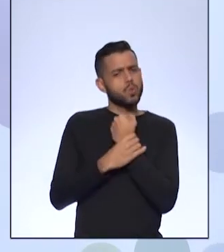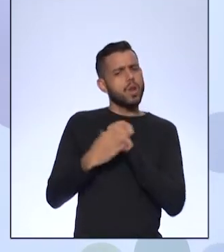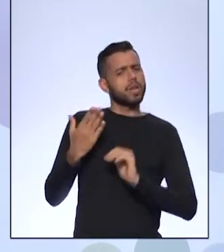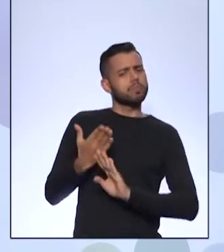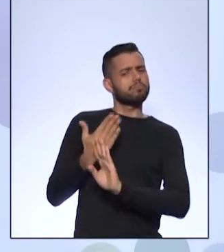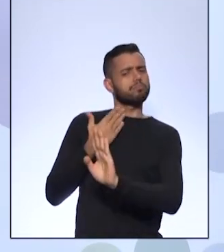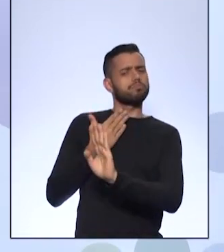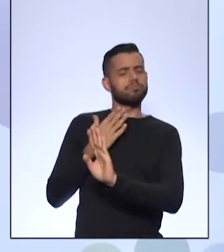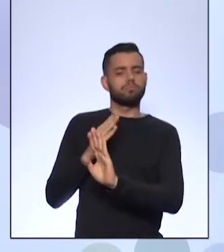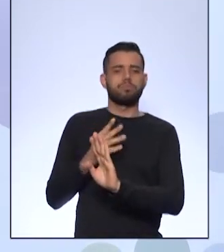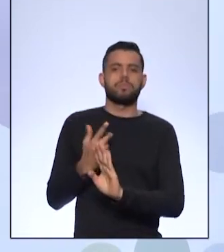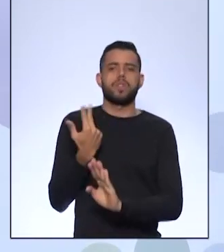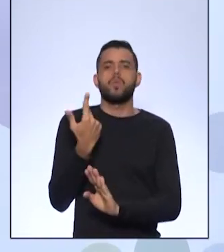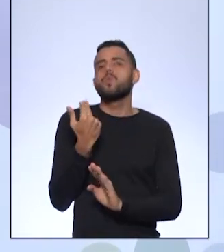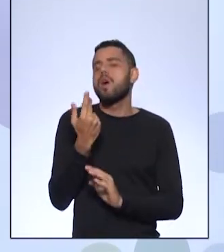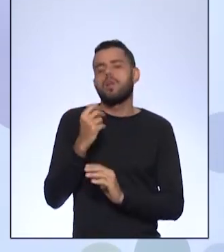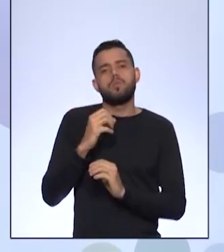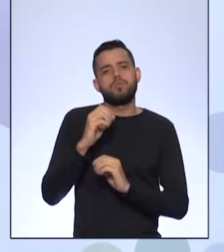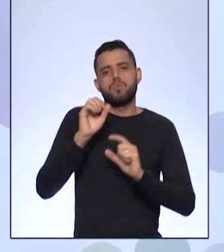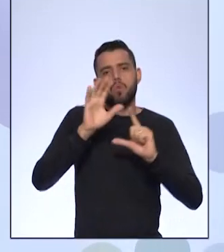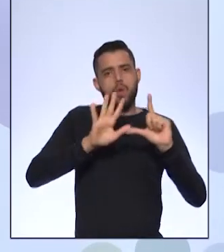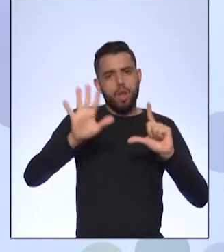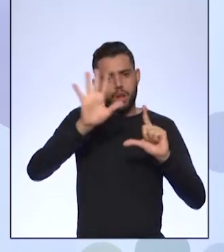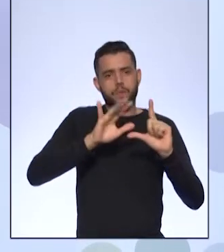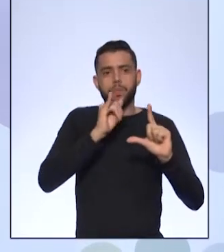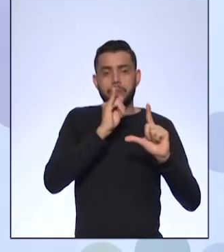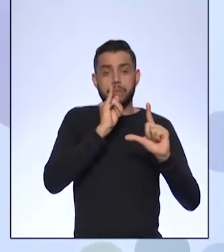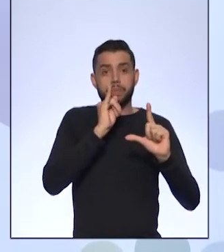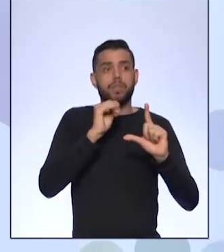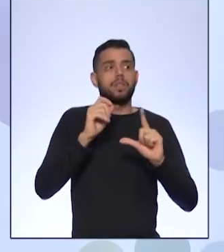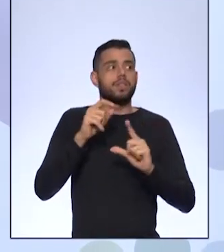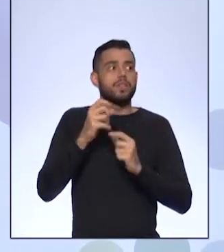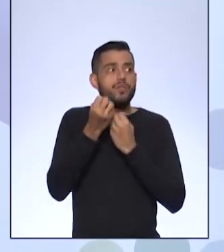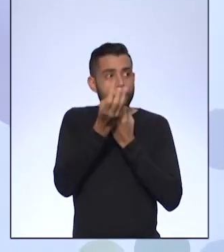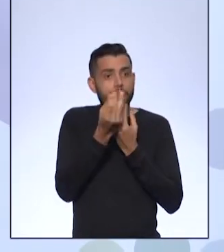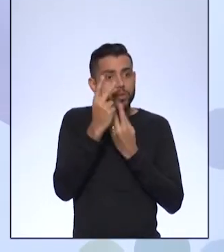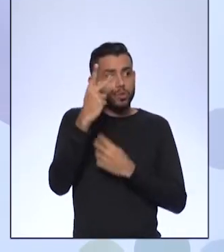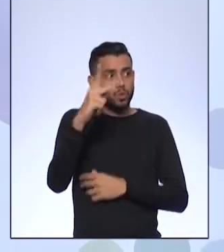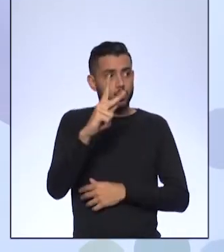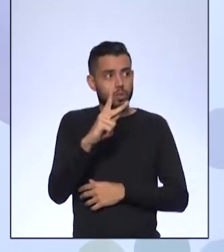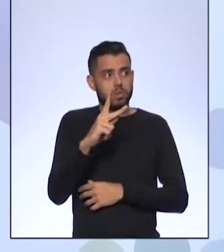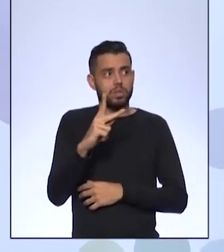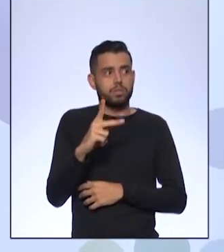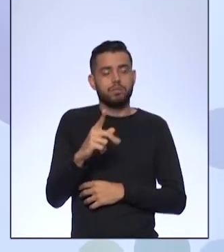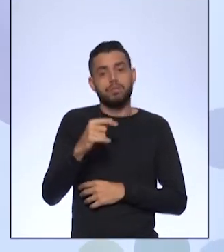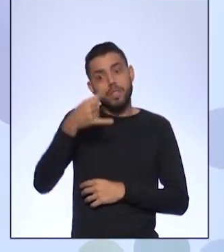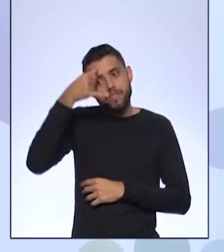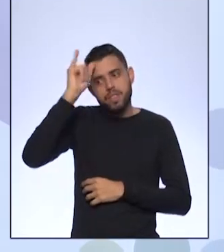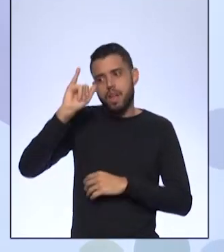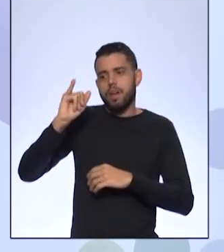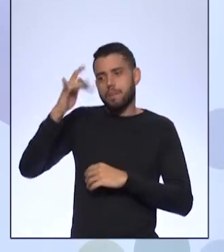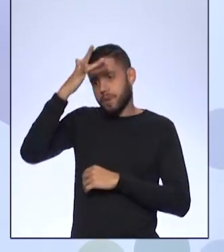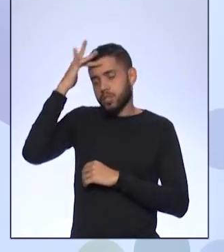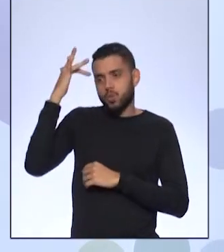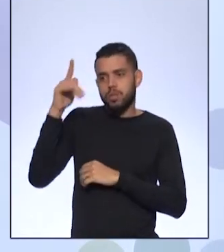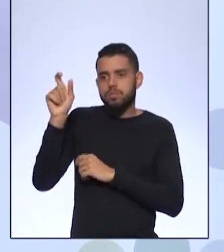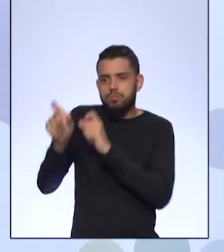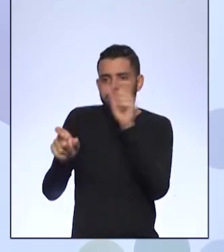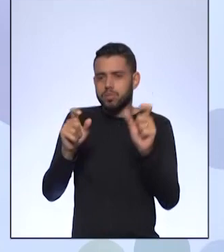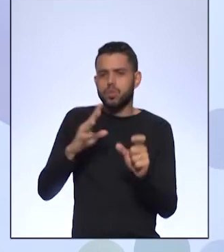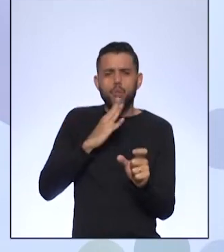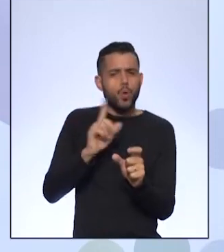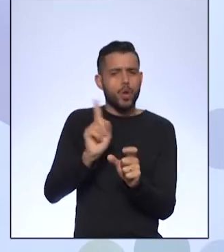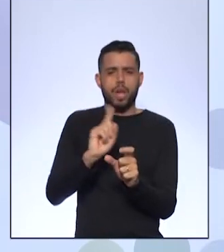que ter online. É tomar cuidado para que seus dados não cheguem em pessoas que não deveriam chegar. Quando você vai comer em algum lugar, você